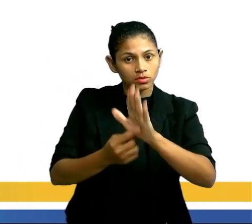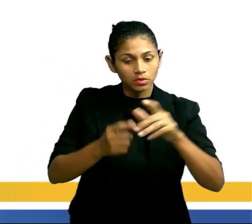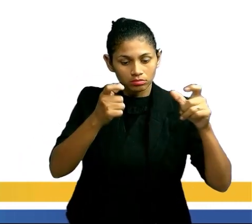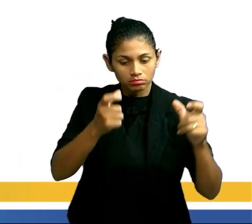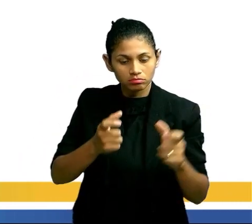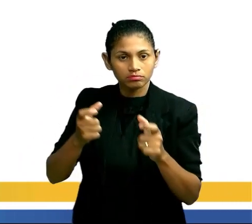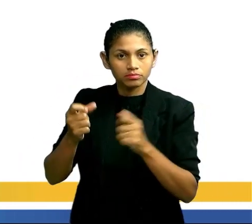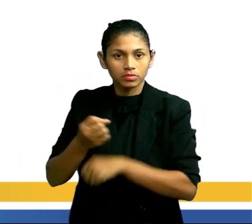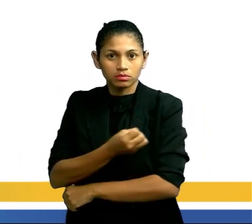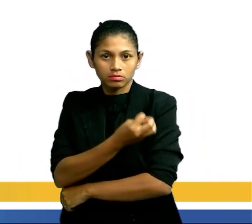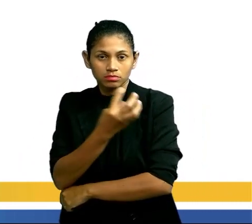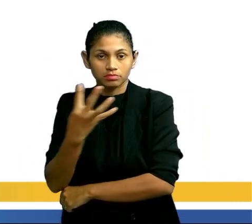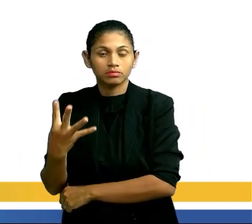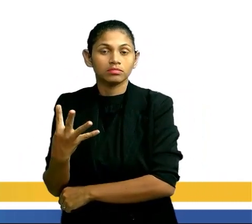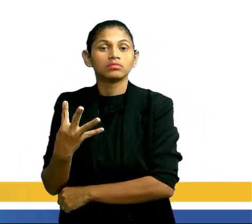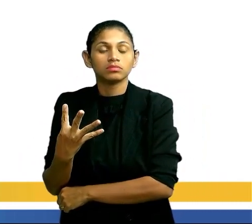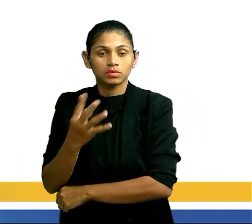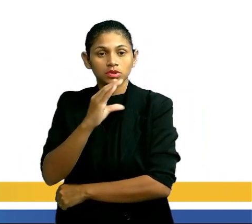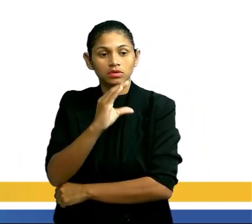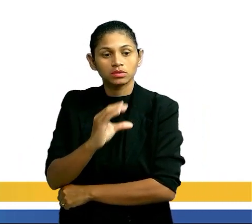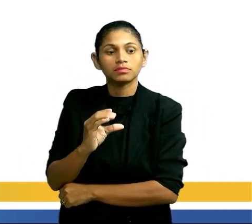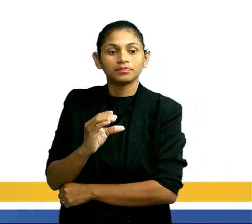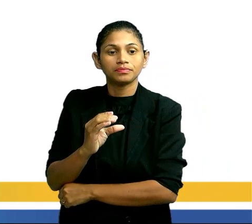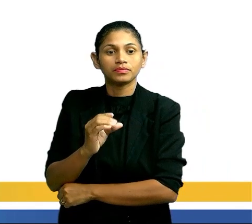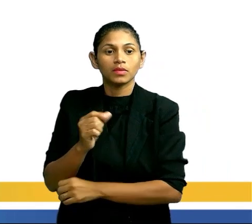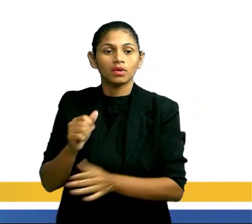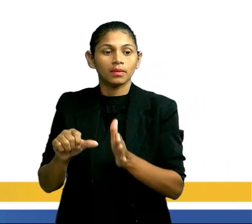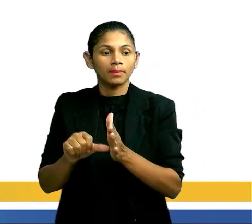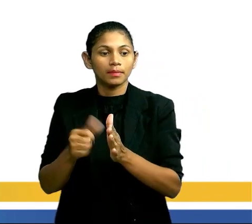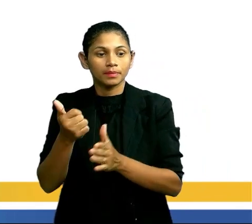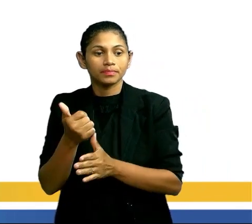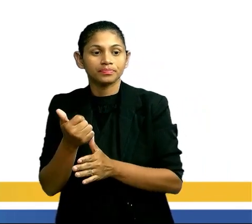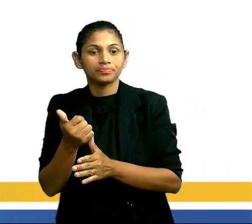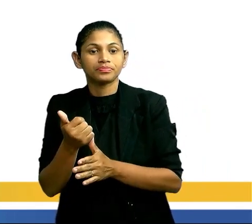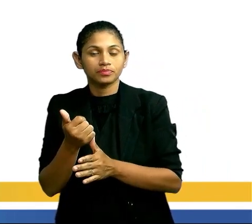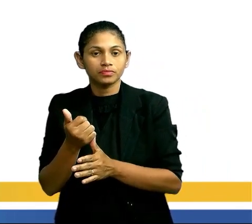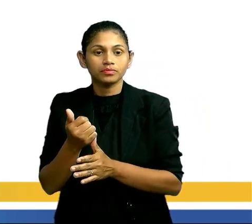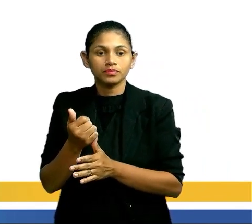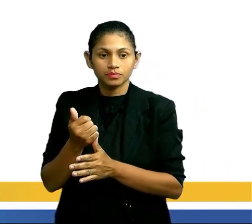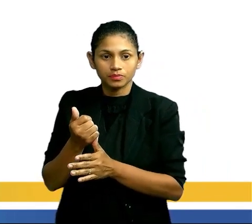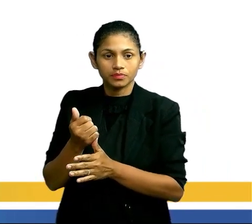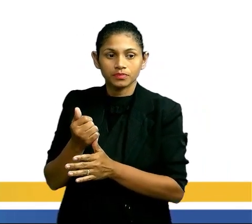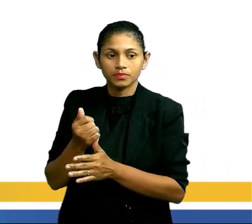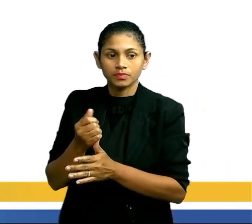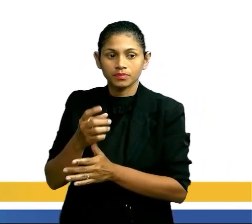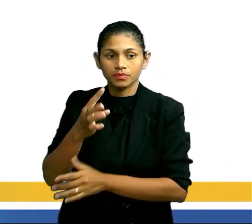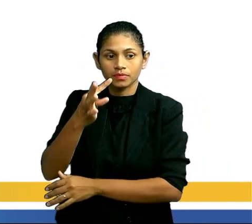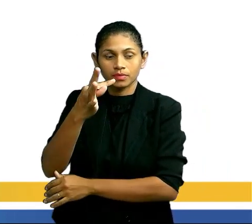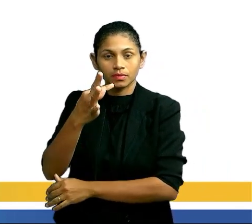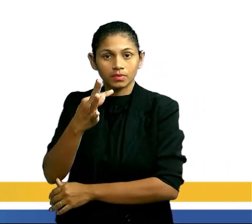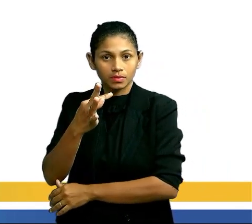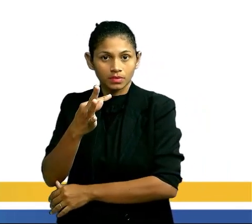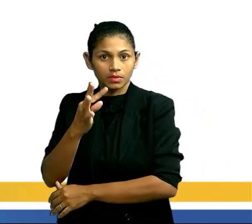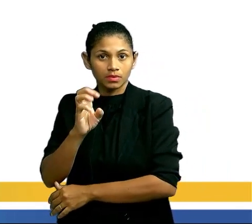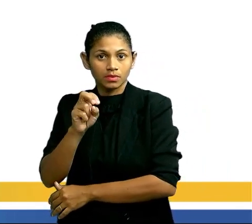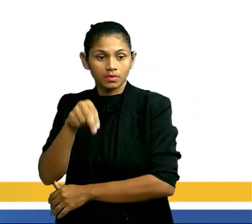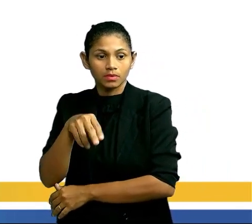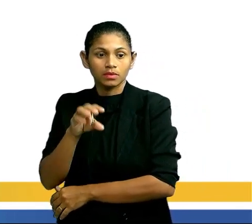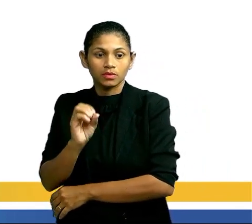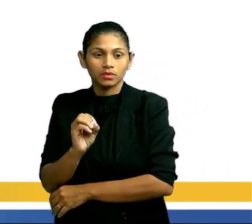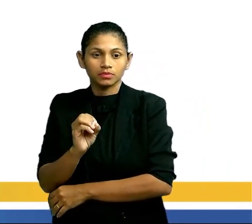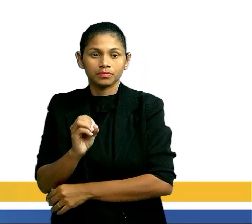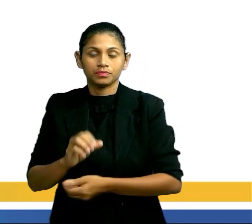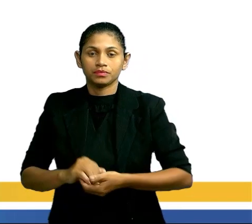e a terminação ol. Então a primeira molécula etenol e a segunda but 1-en, 1-ol. Já o